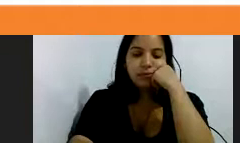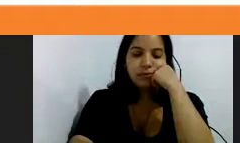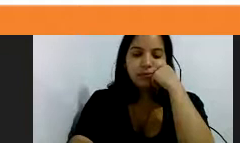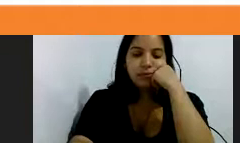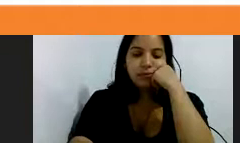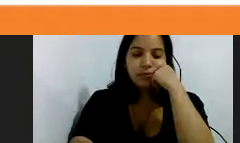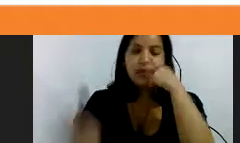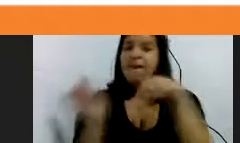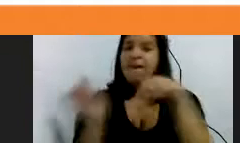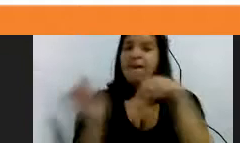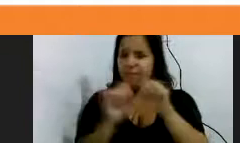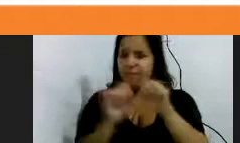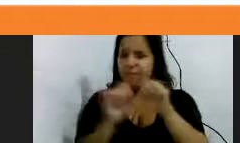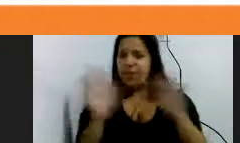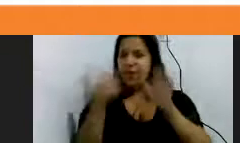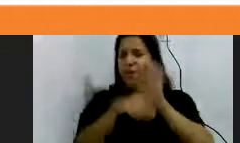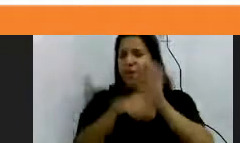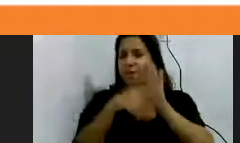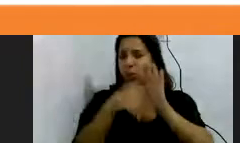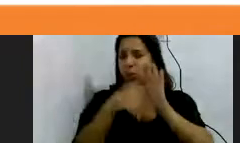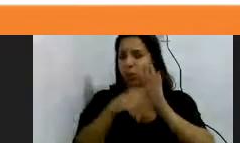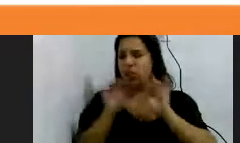Vocês já fizeram imunoclínica?